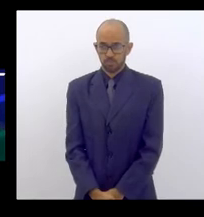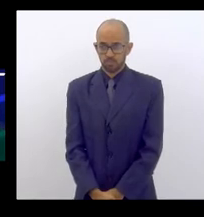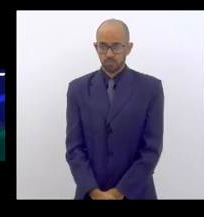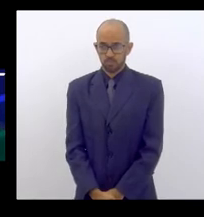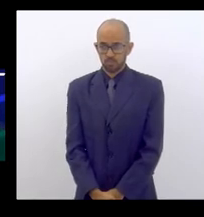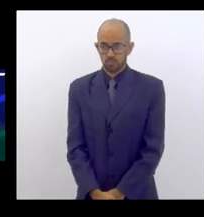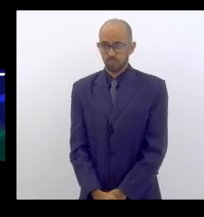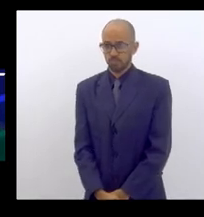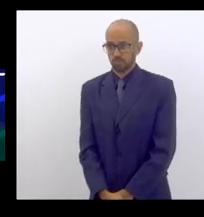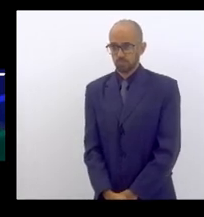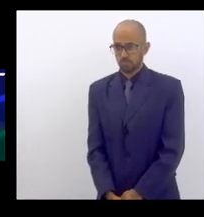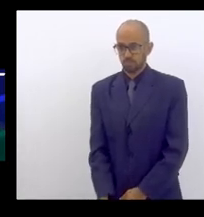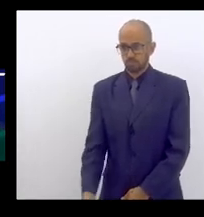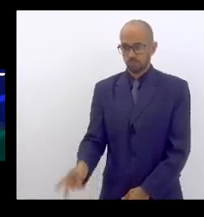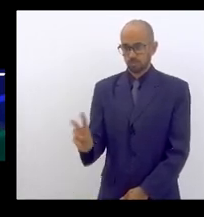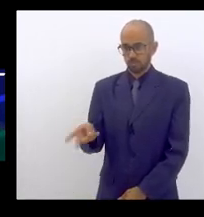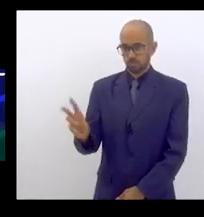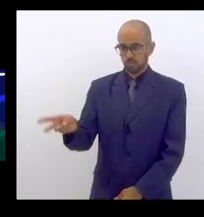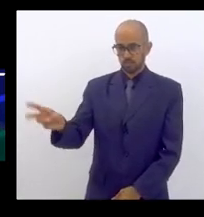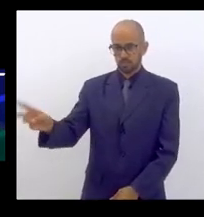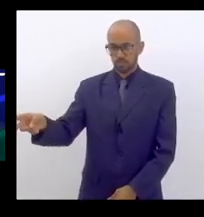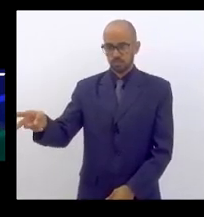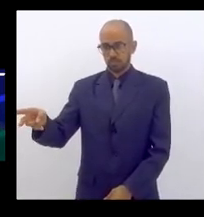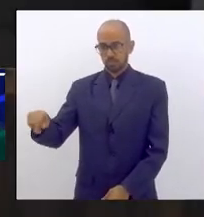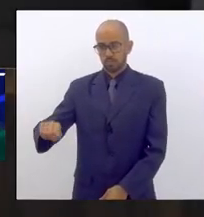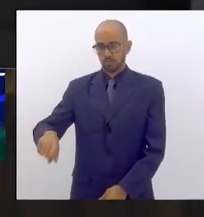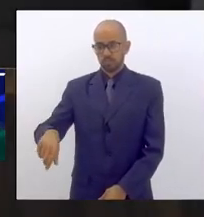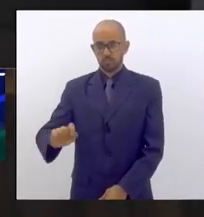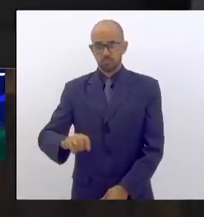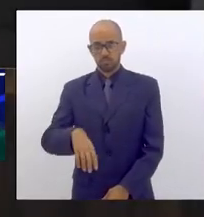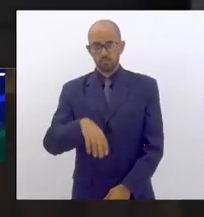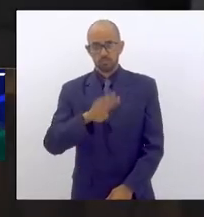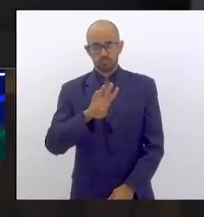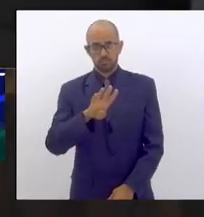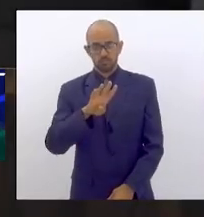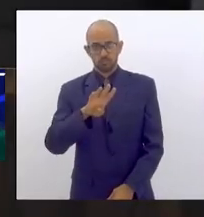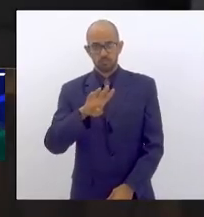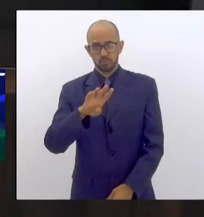Pela manutenção, salvo os destaques. 40º